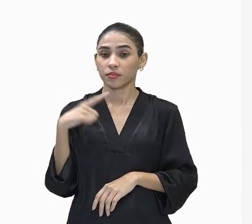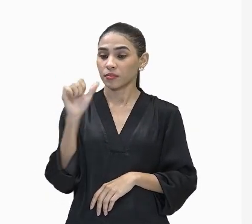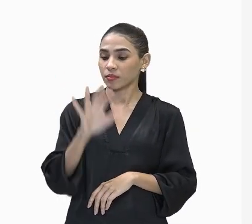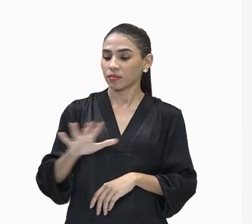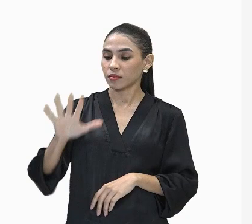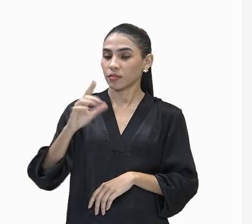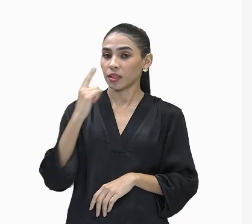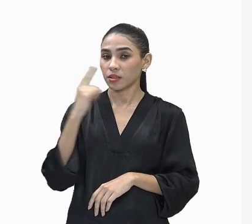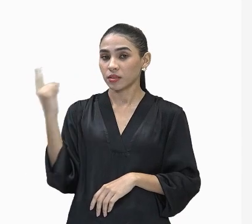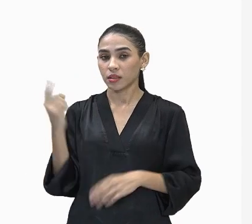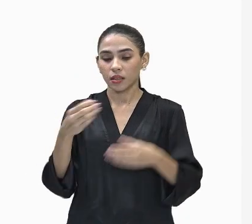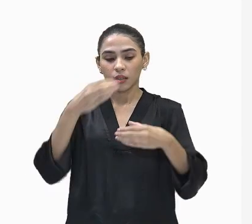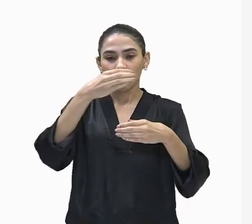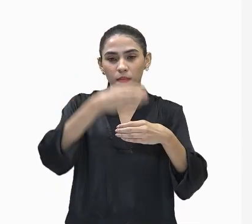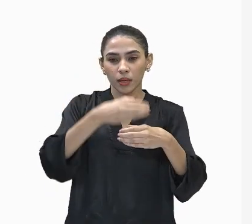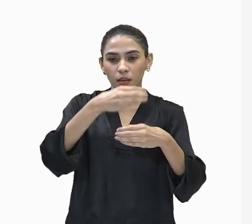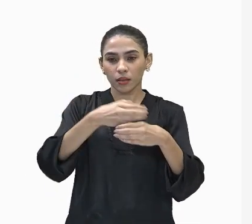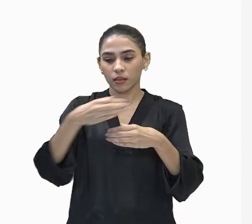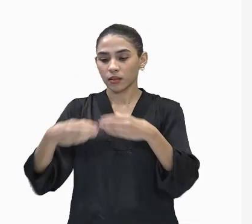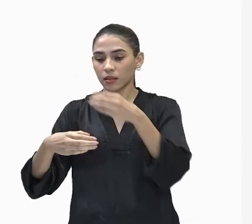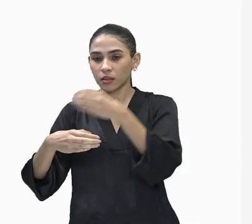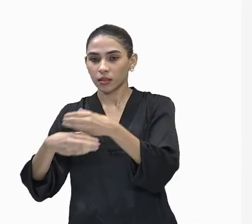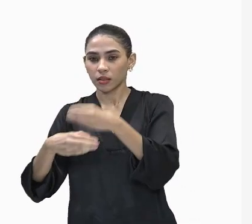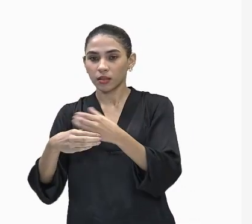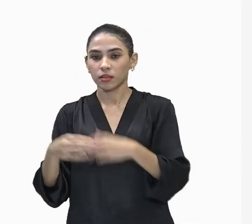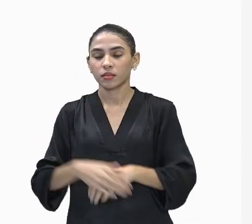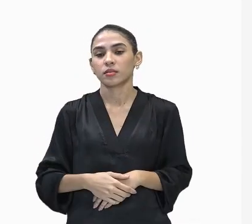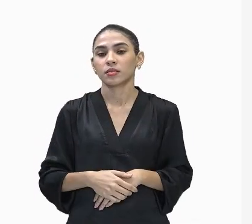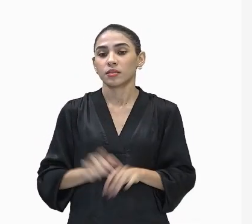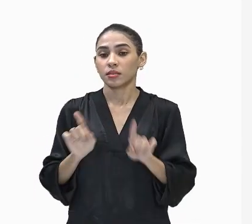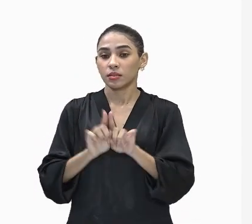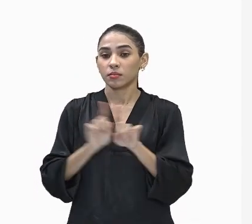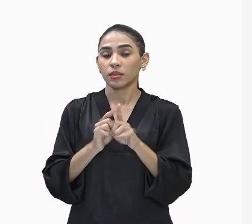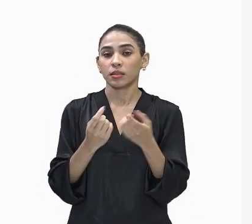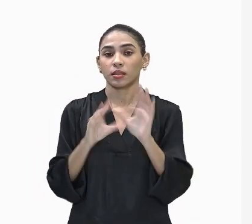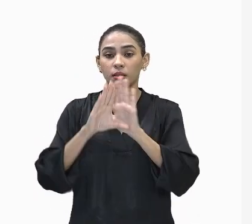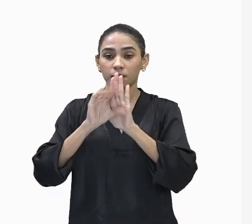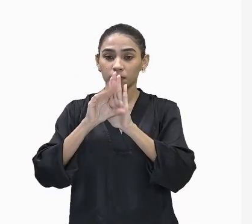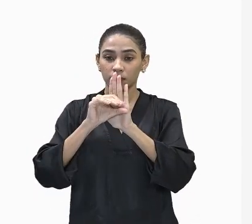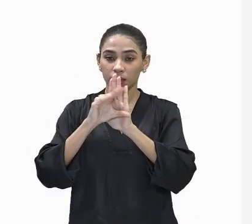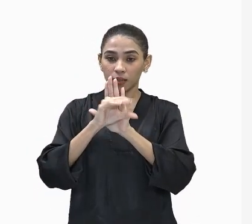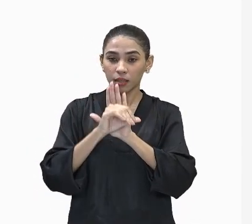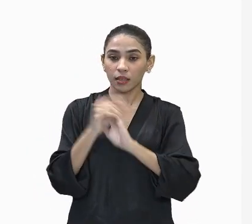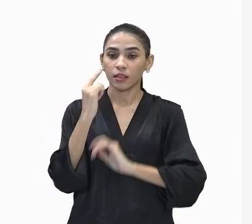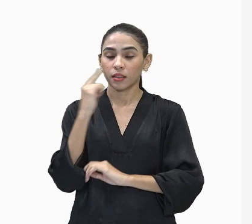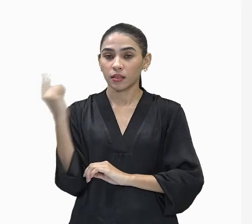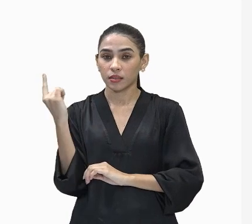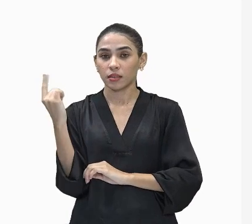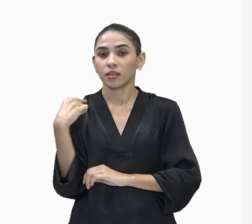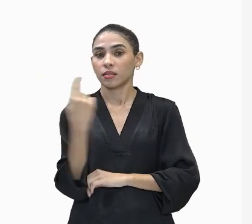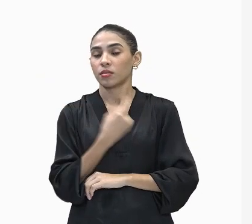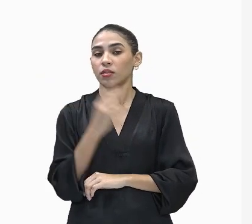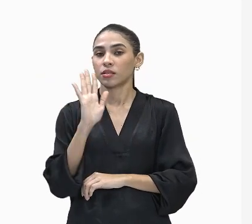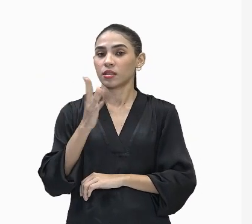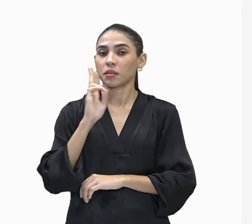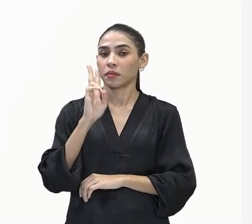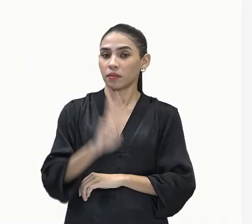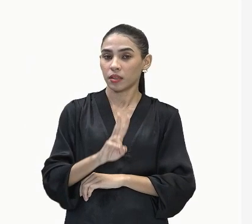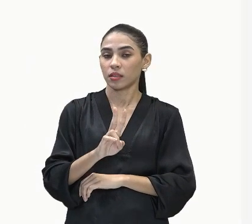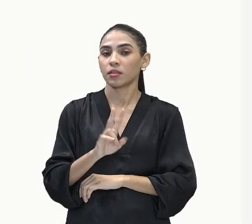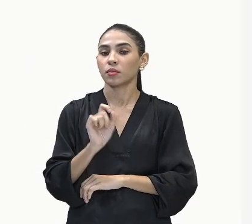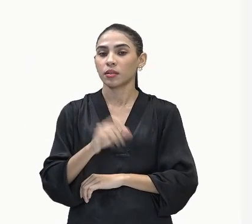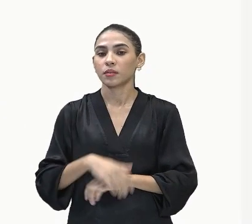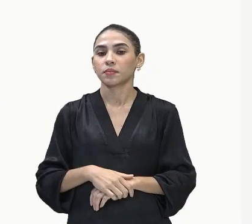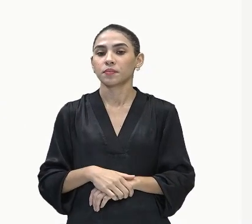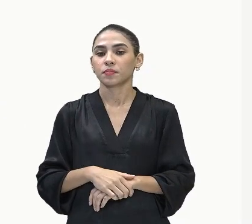alguns enlatados tem ao lado dos enlatados a imagem das bactérias onde a gente já consegue observar aqui ó